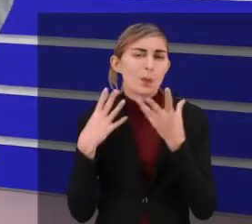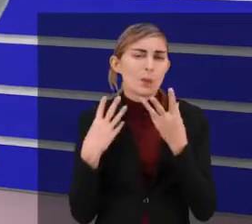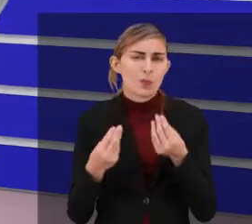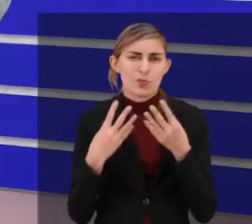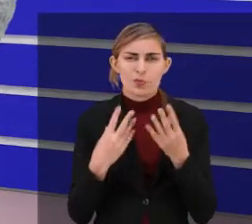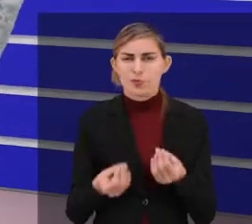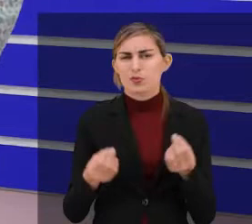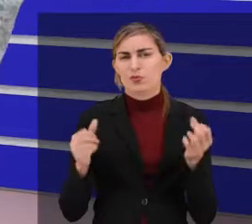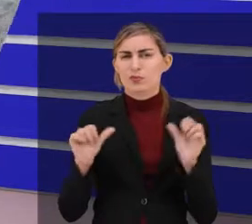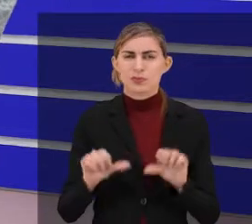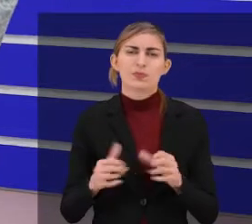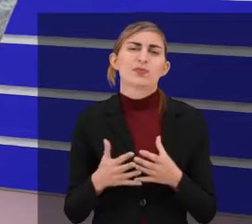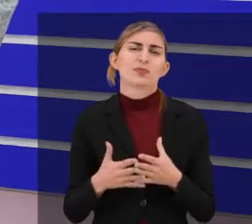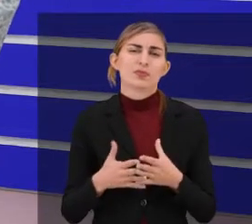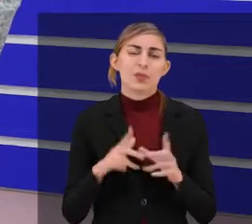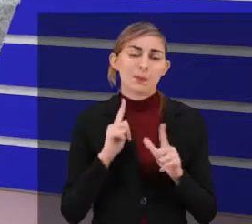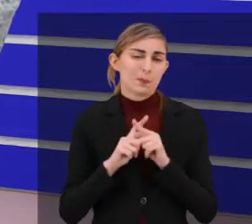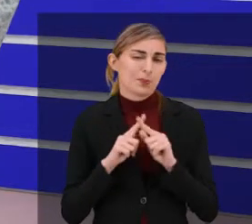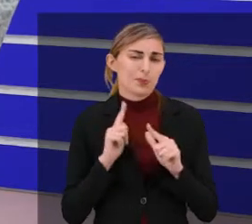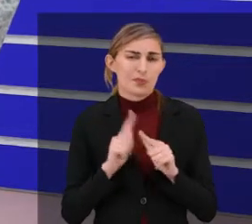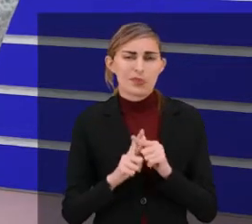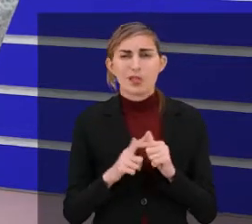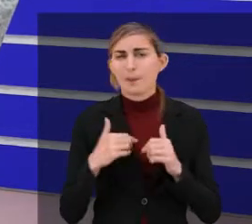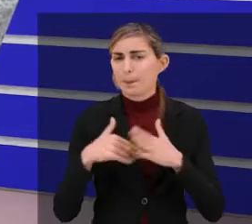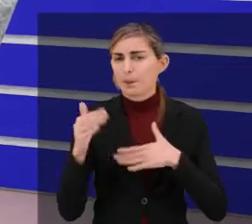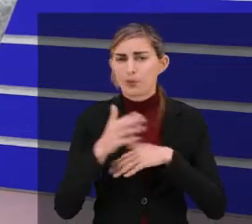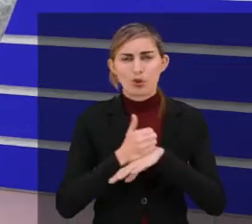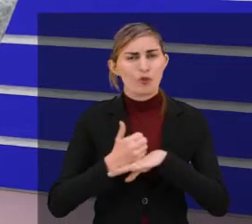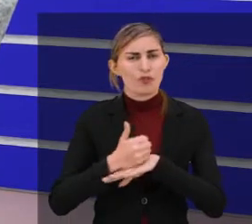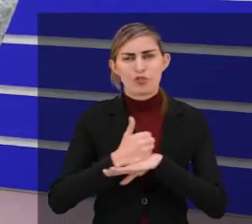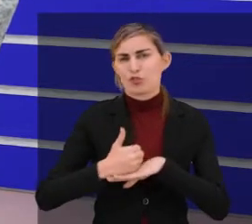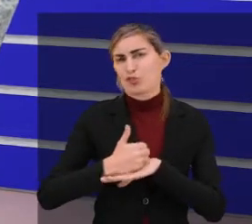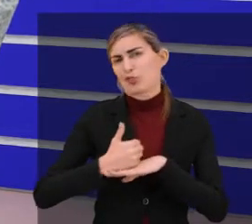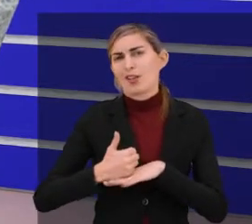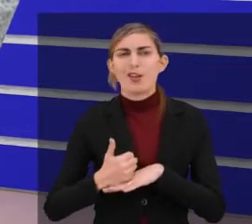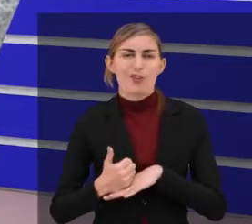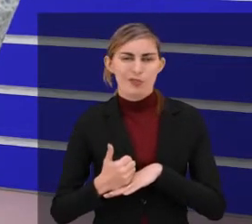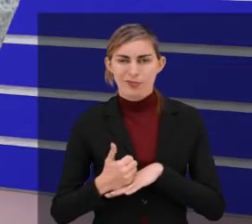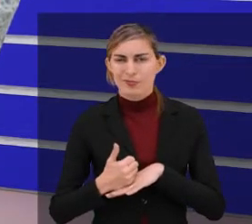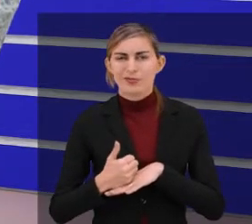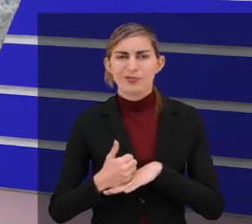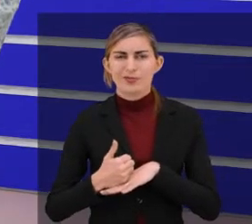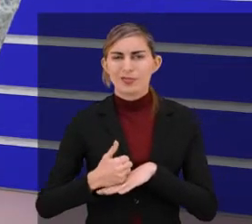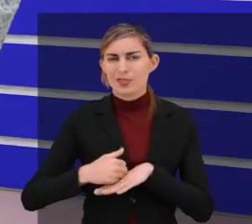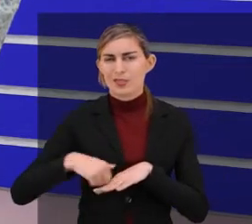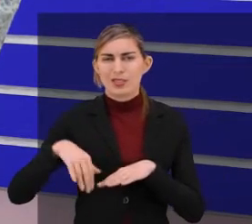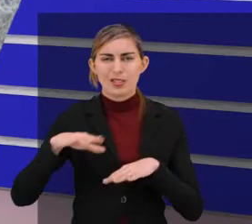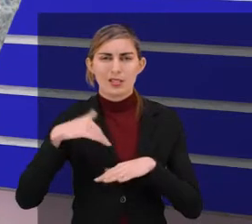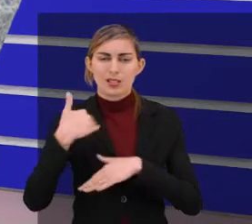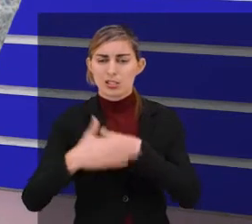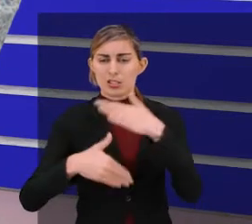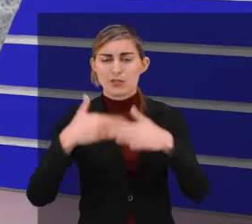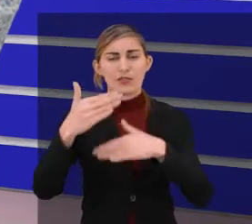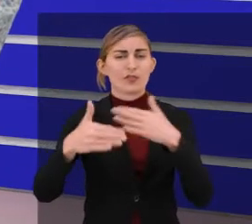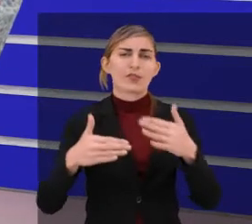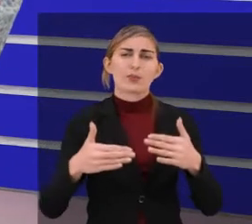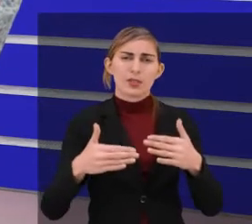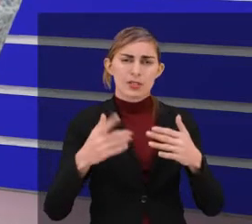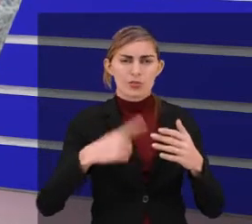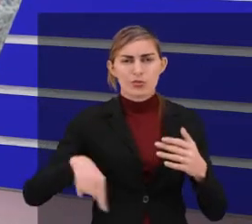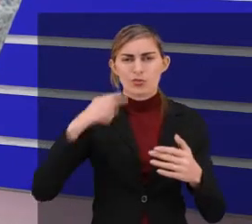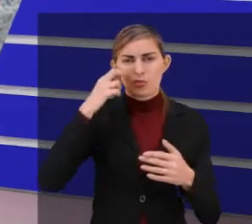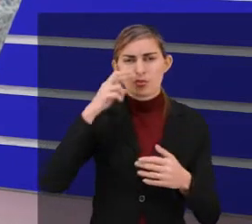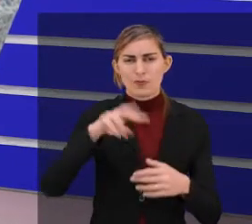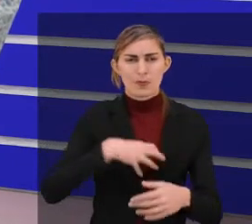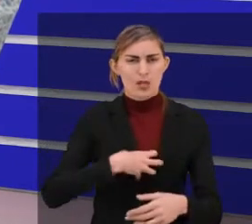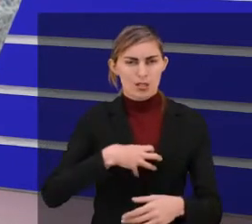muito ruim, porque são profissionais de carreira, são profissionais em pleno desenvolvimento. Nós